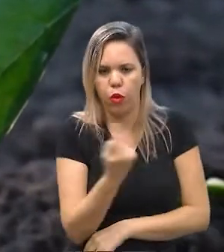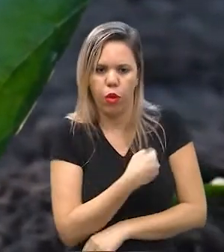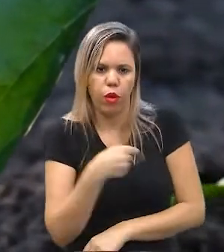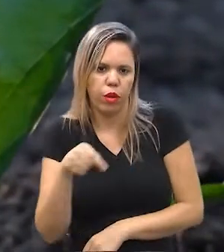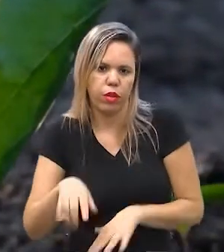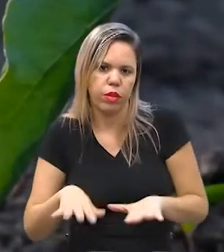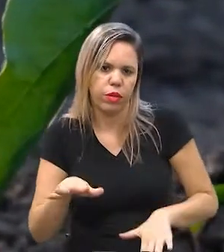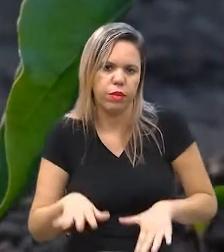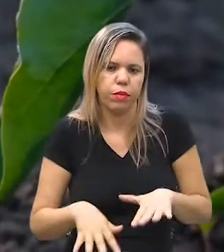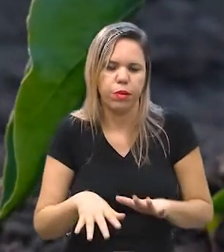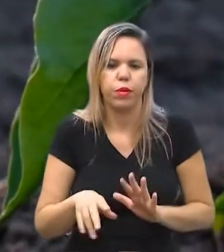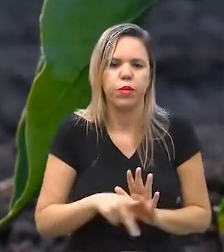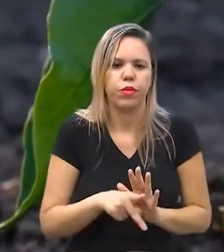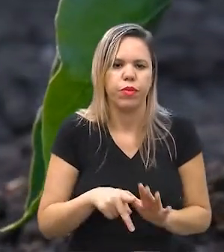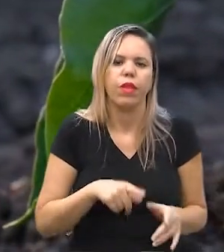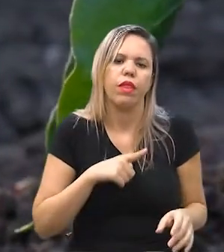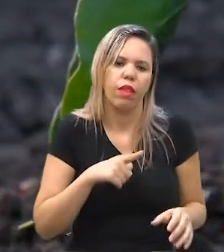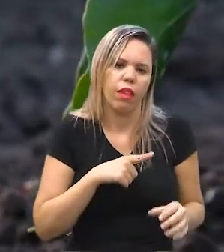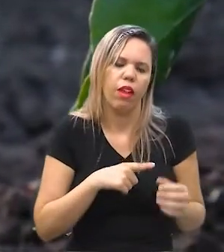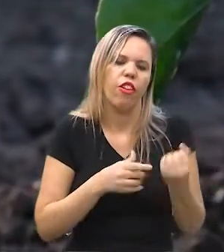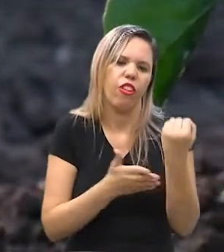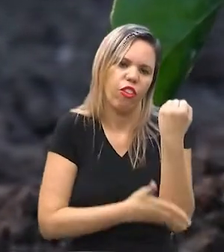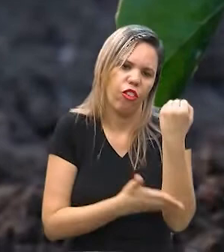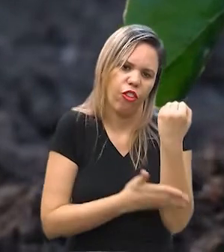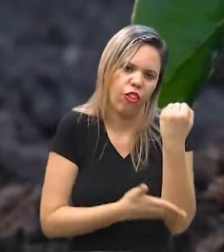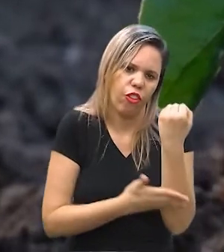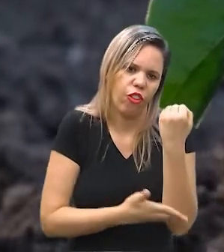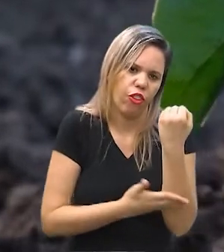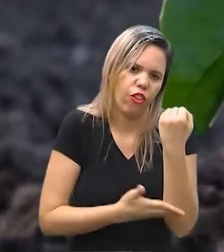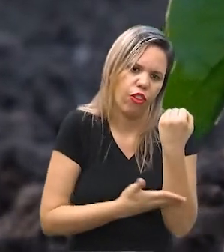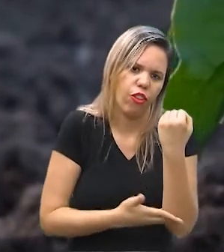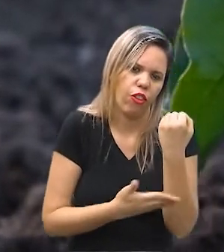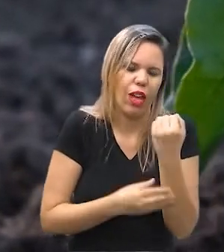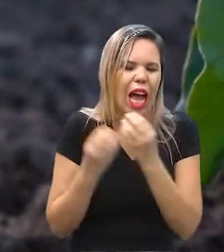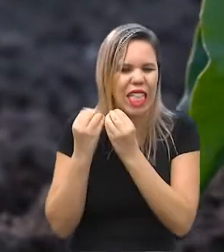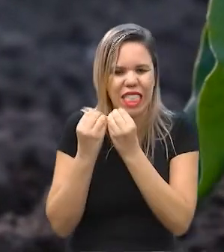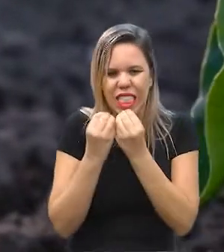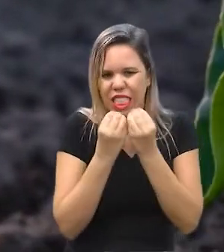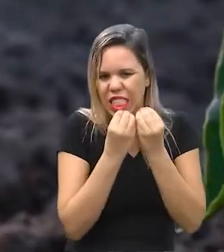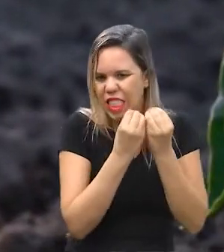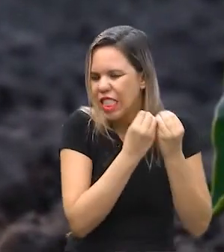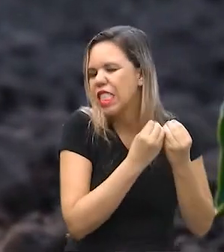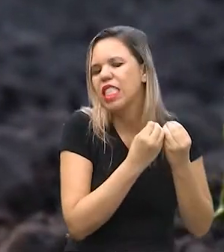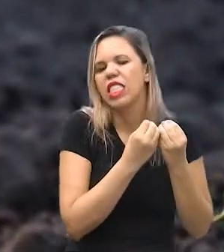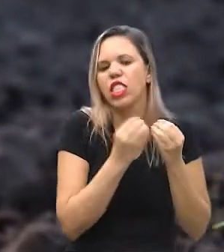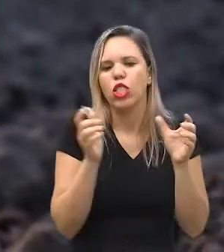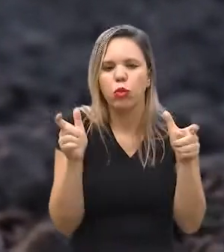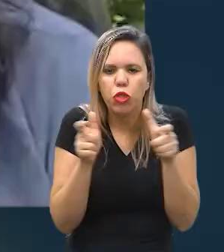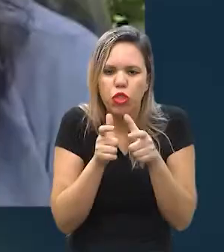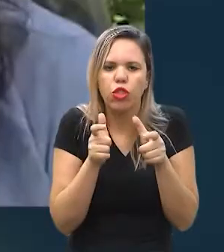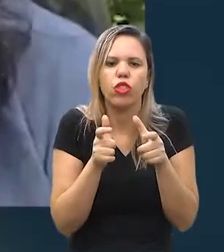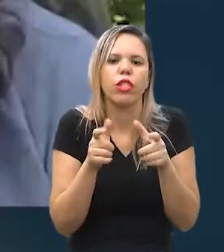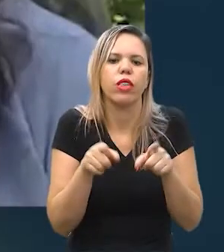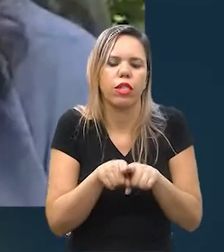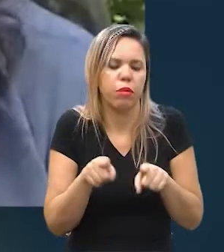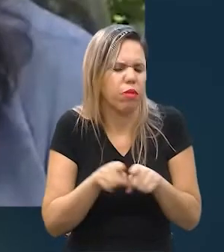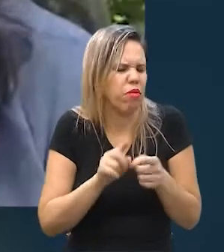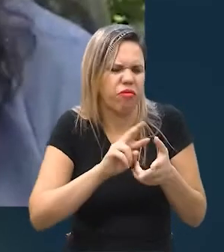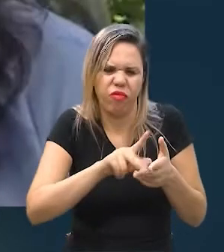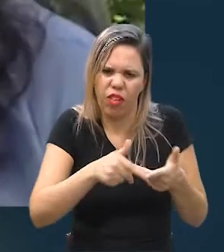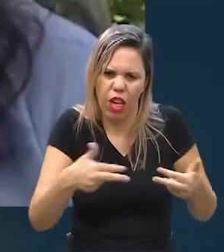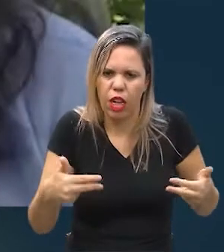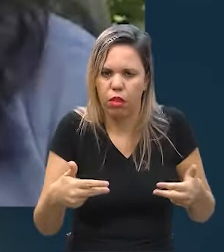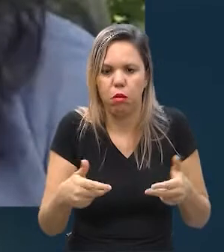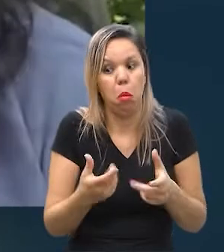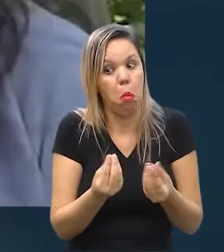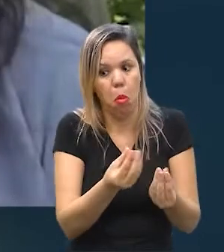né? Mandioca, milho, mandioquinha, alguns legumes, né? A gente produz aqui, mas não é em